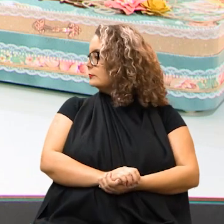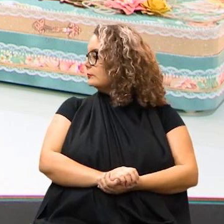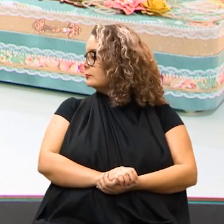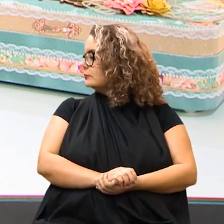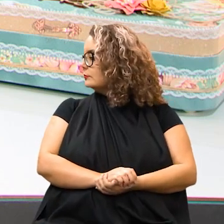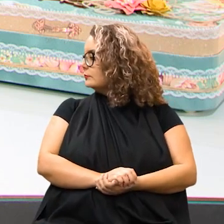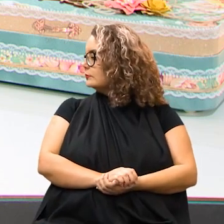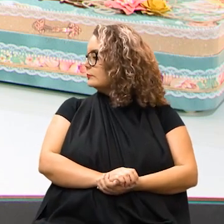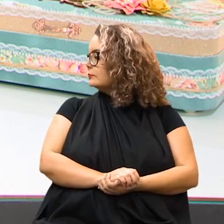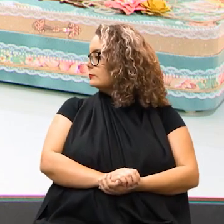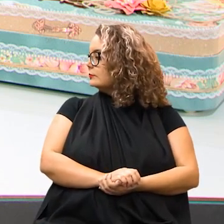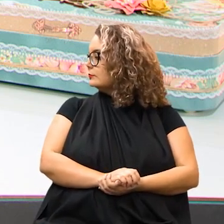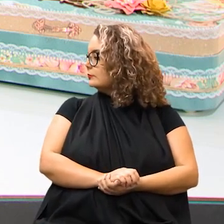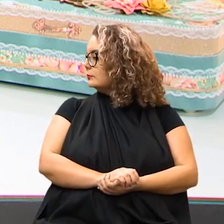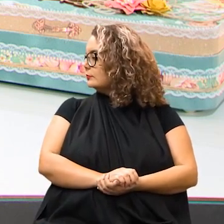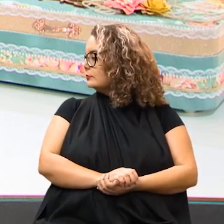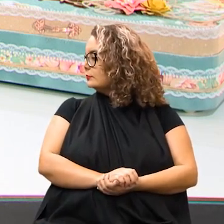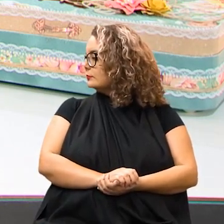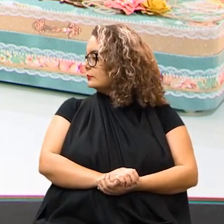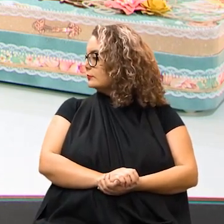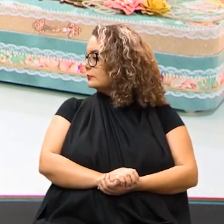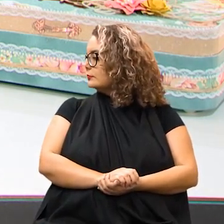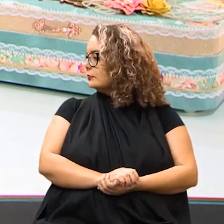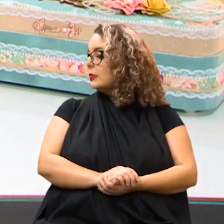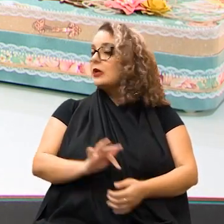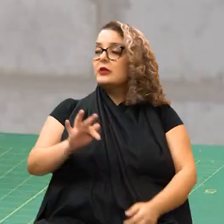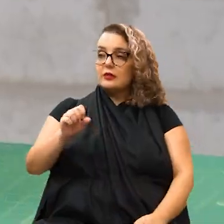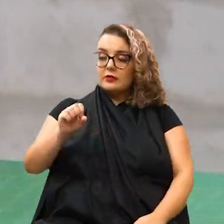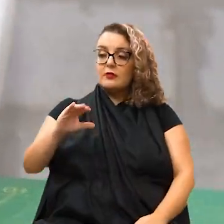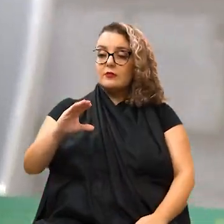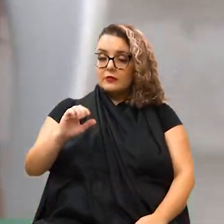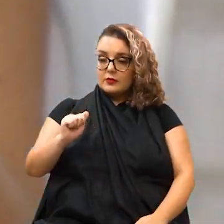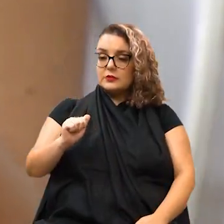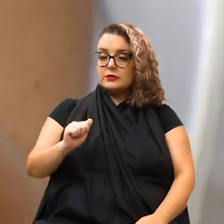a gente vai pintar. E olha a diferença que fica ela. Fosca. Aqui bem